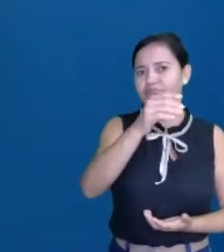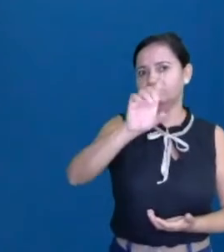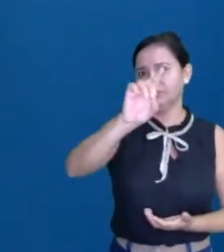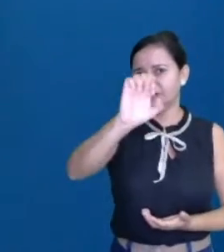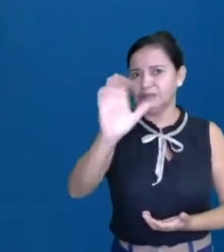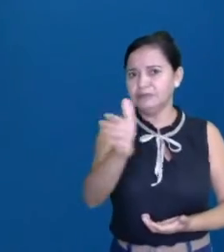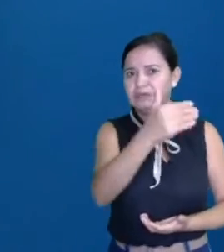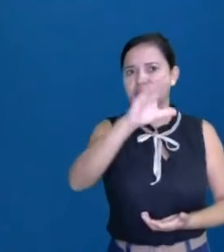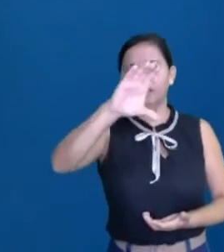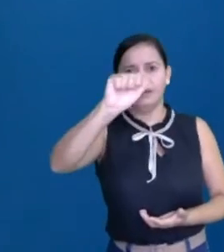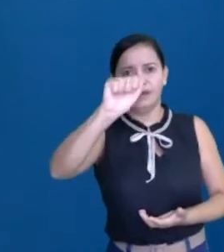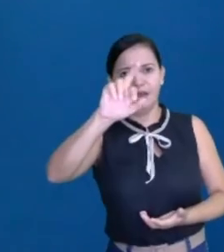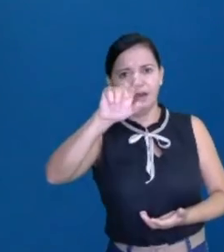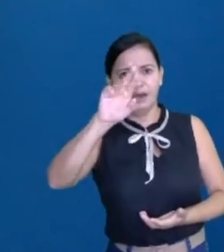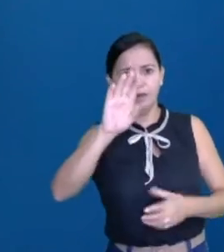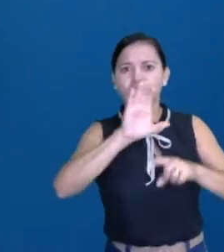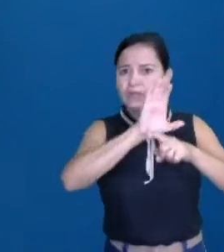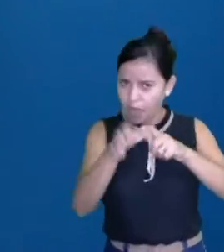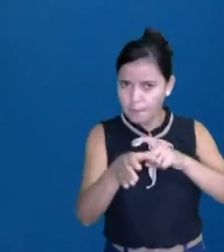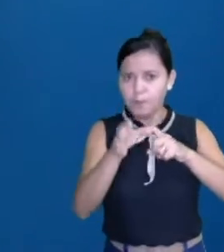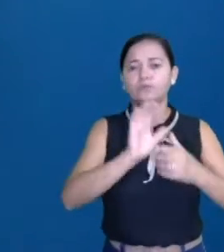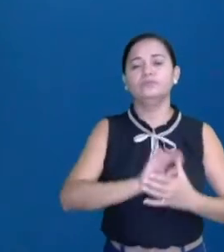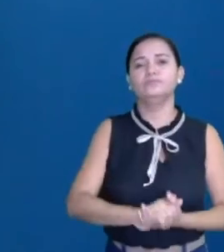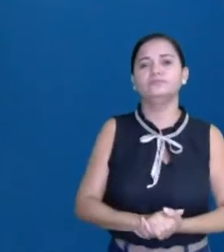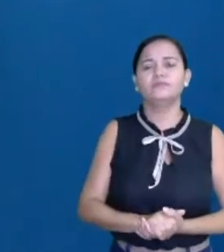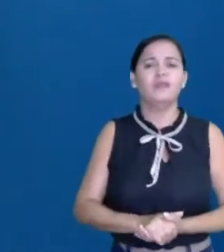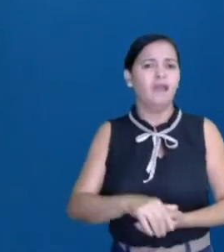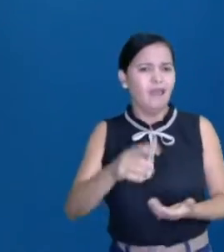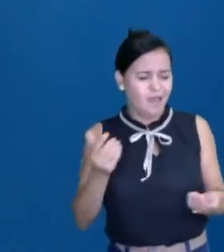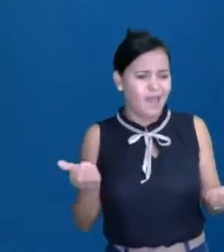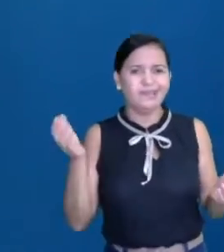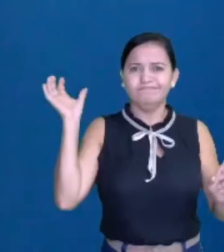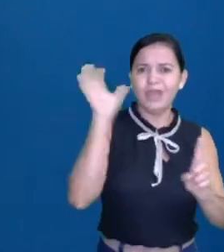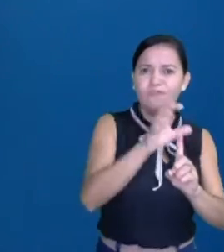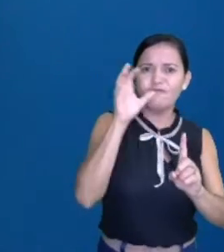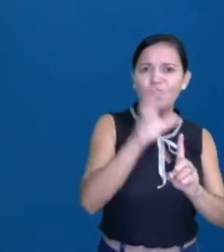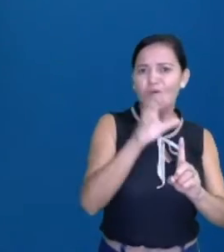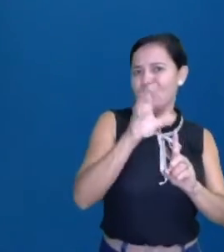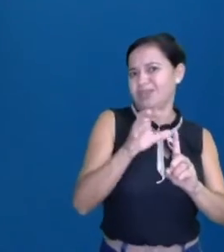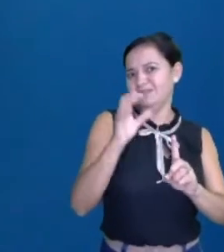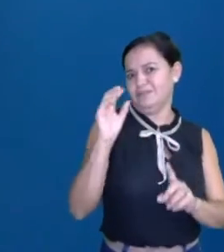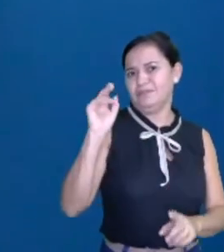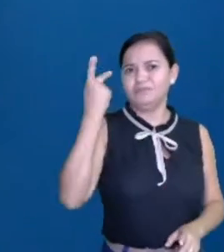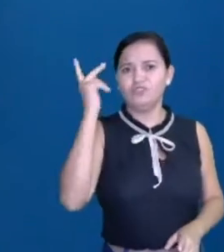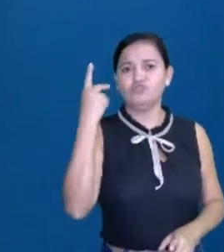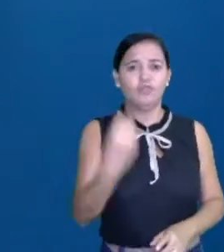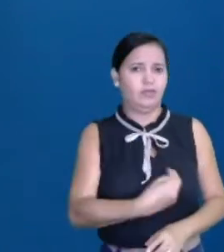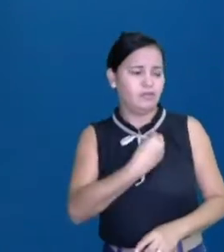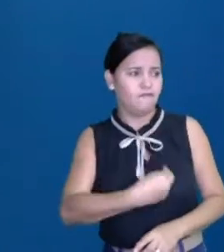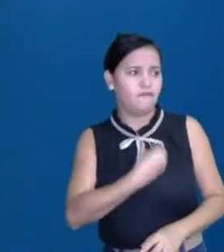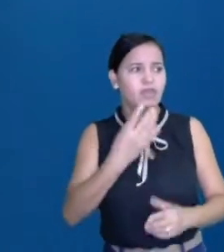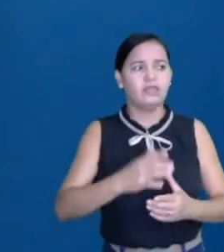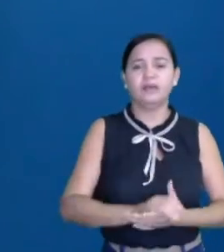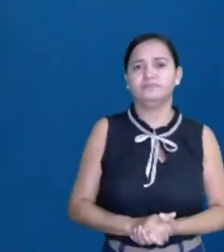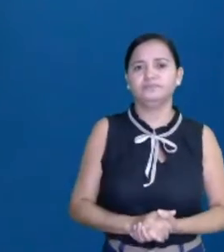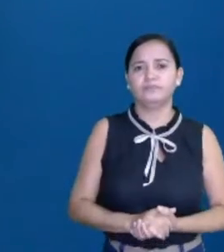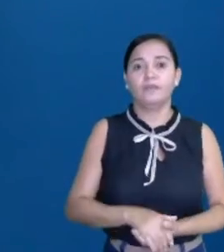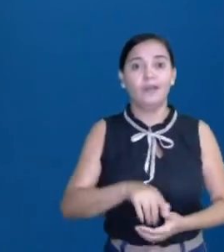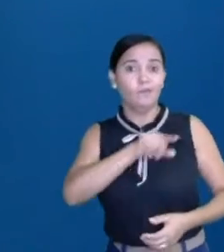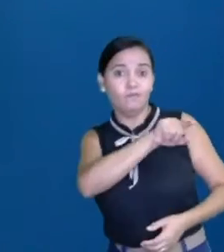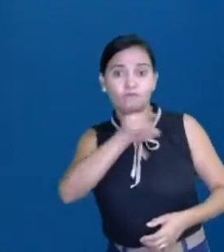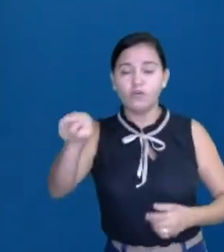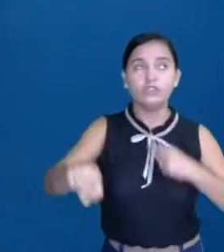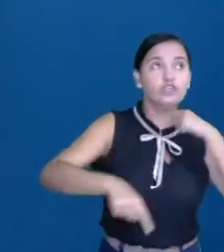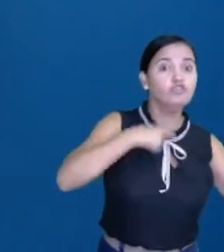essa relação do homem com o ambiente e como isso impacta para a nossa história de vida. Até porque, gente, só para você não ter dúvida